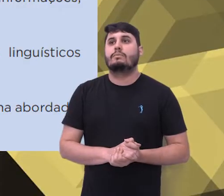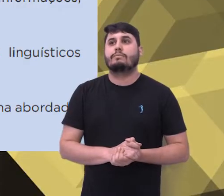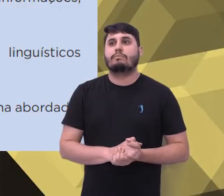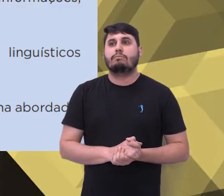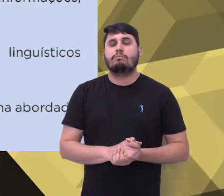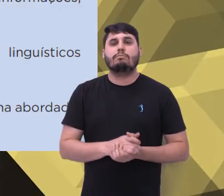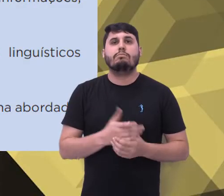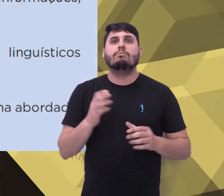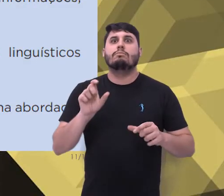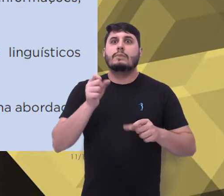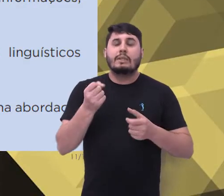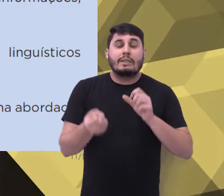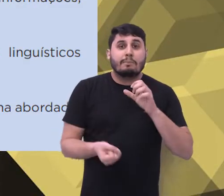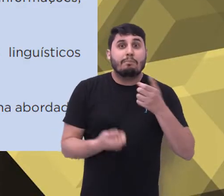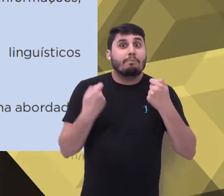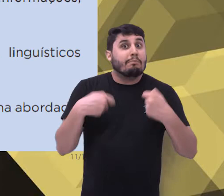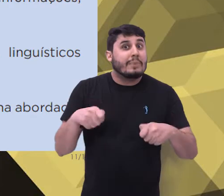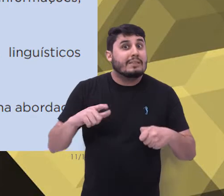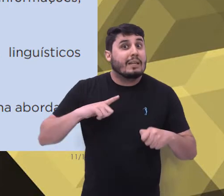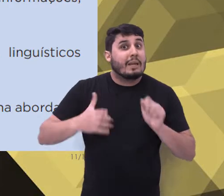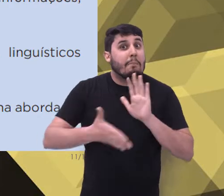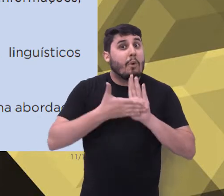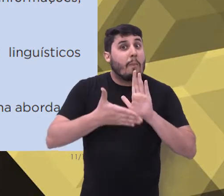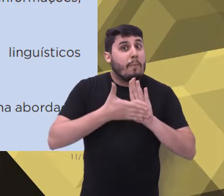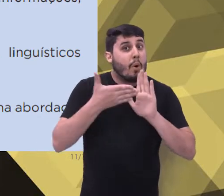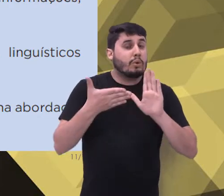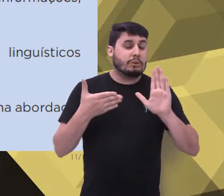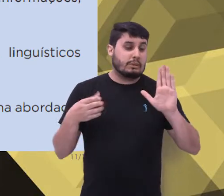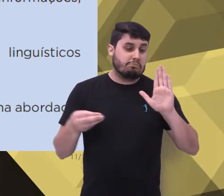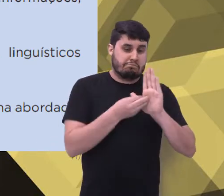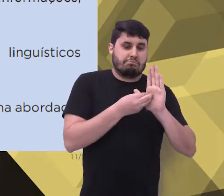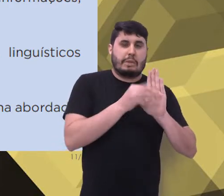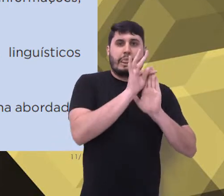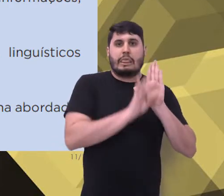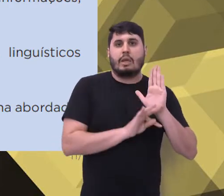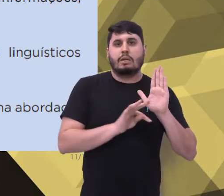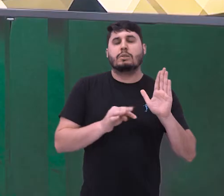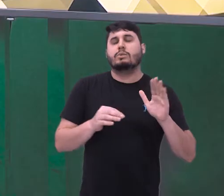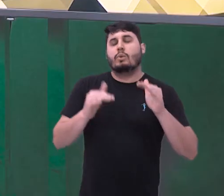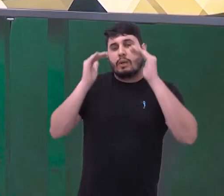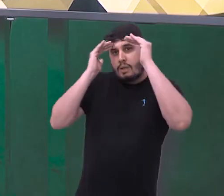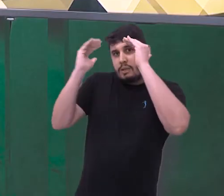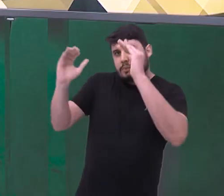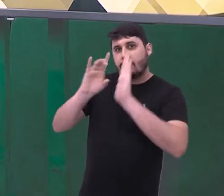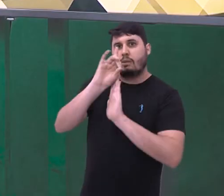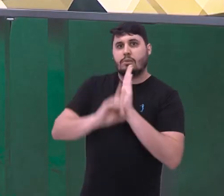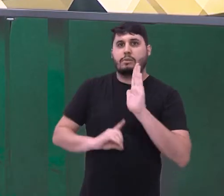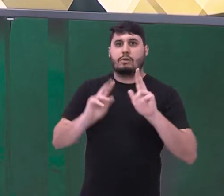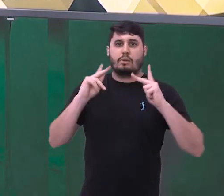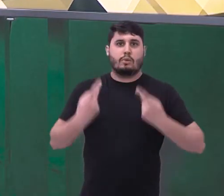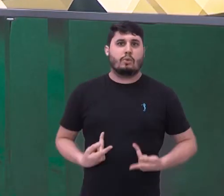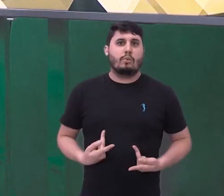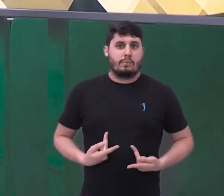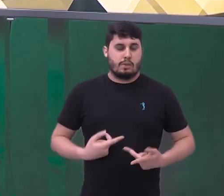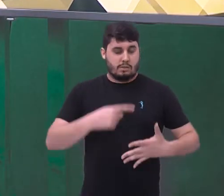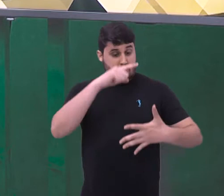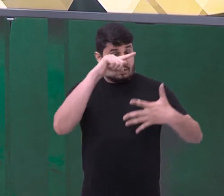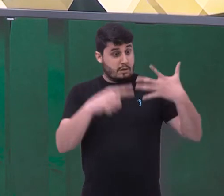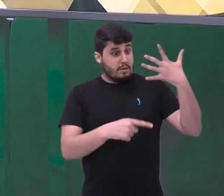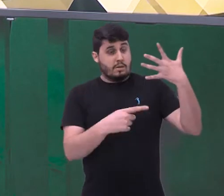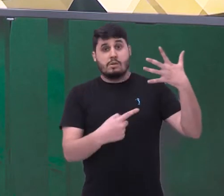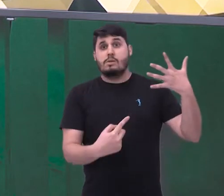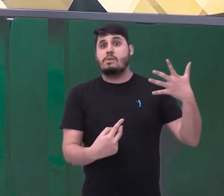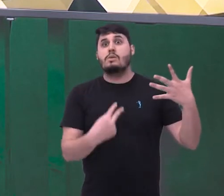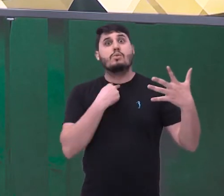Elaborar propostas de intervenção para o problema abordado, respeitando os direitos humanos. Olha, nenhuma competência